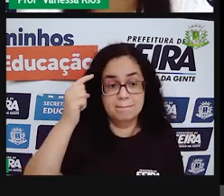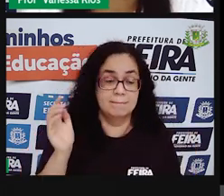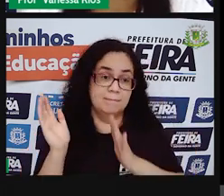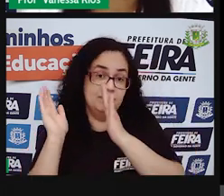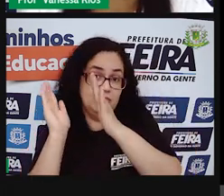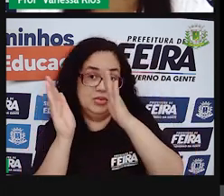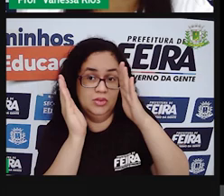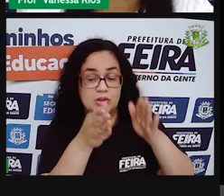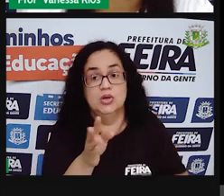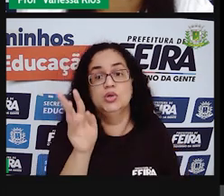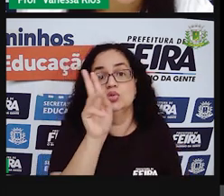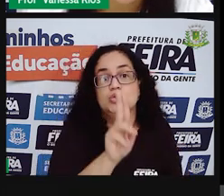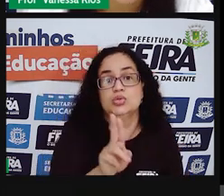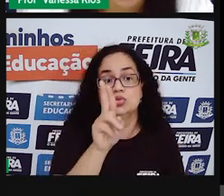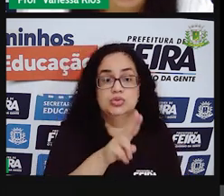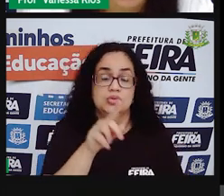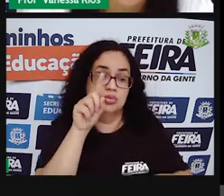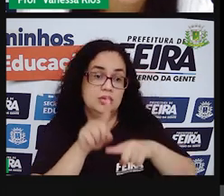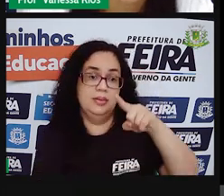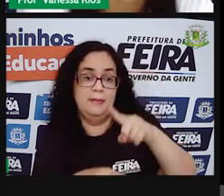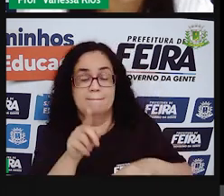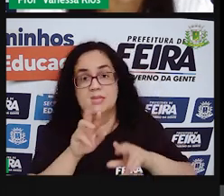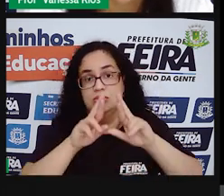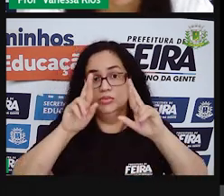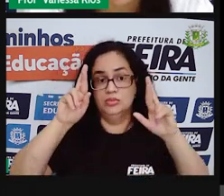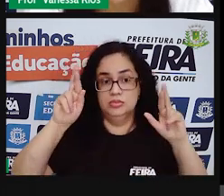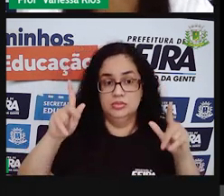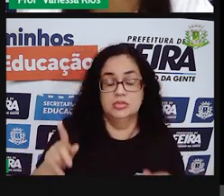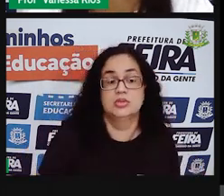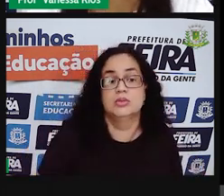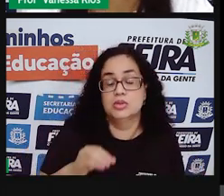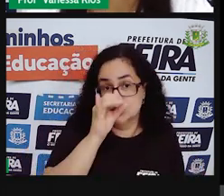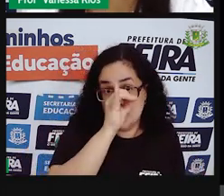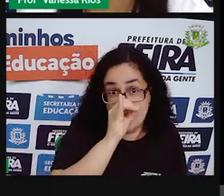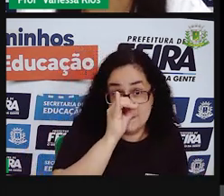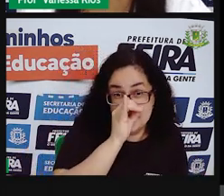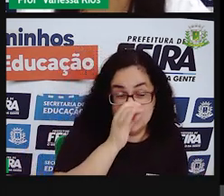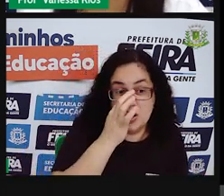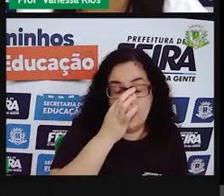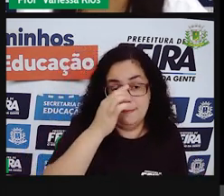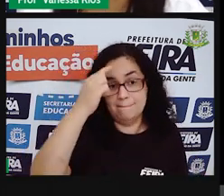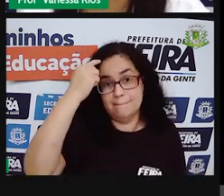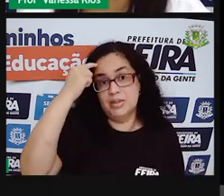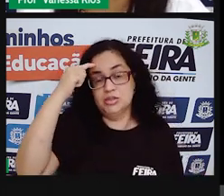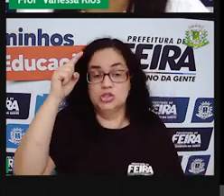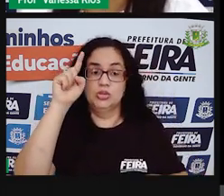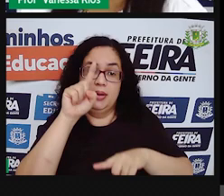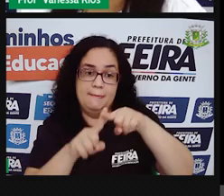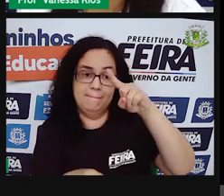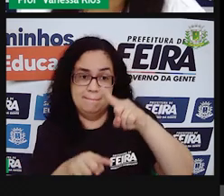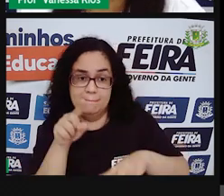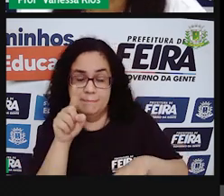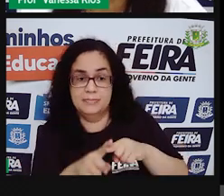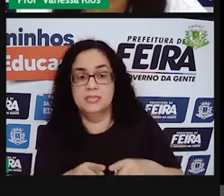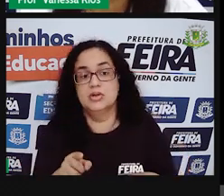da utilização dos materiais diferentes pelos porquinhos e pensar que os materiais foram aí